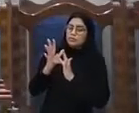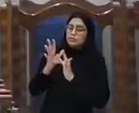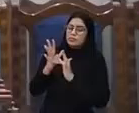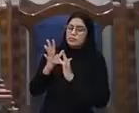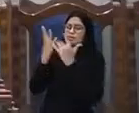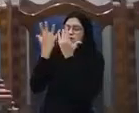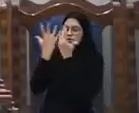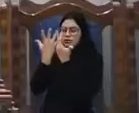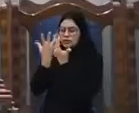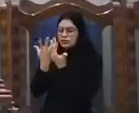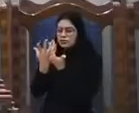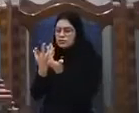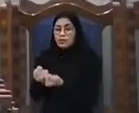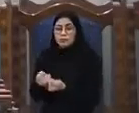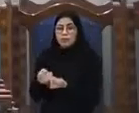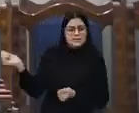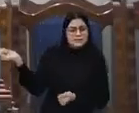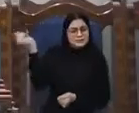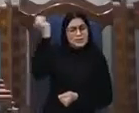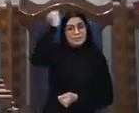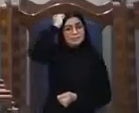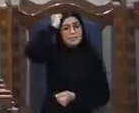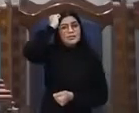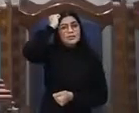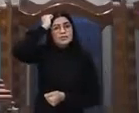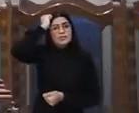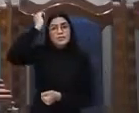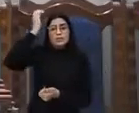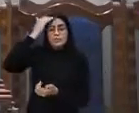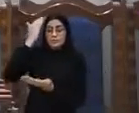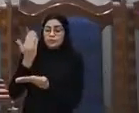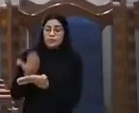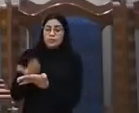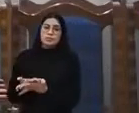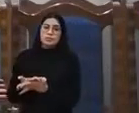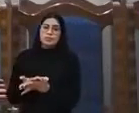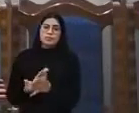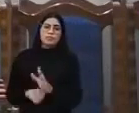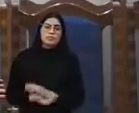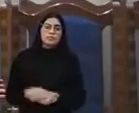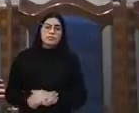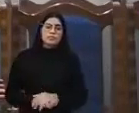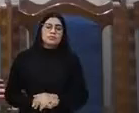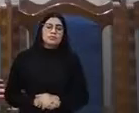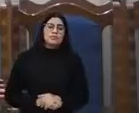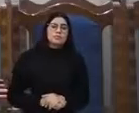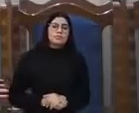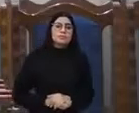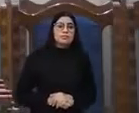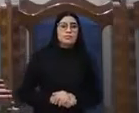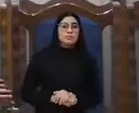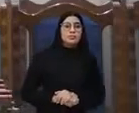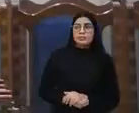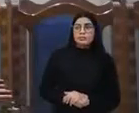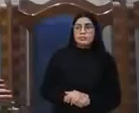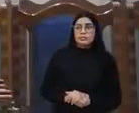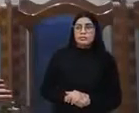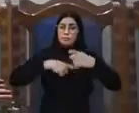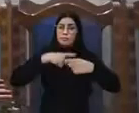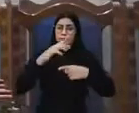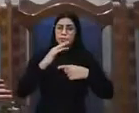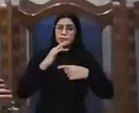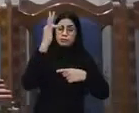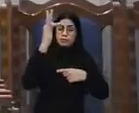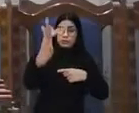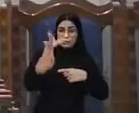arrependeu, Dionísio creu, e os historiadores vão dizer lá na frente que Dionísio se tornou